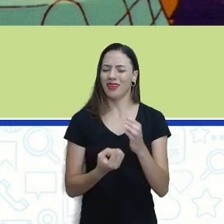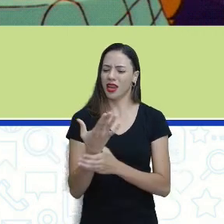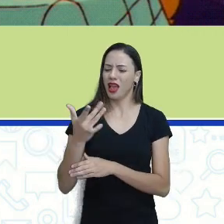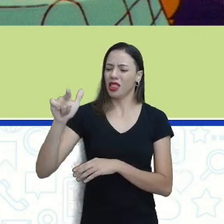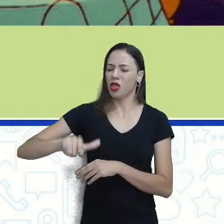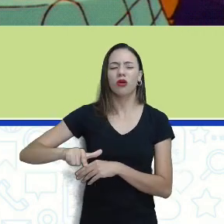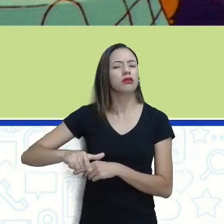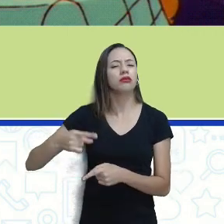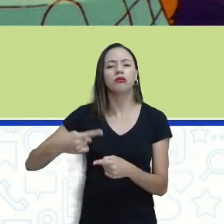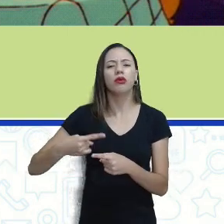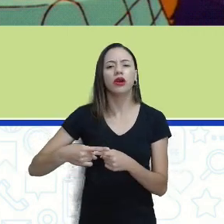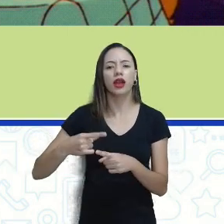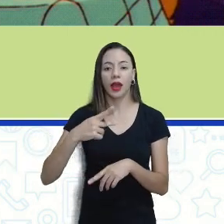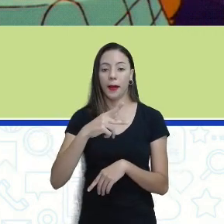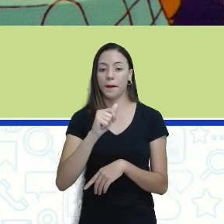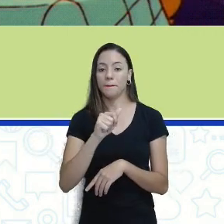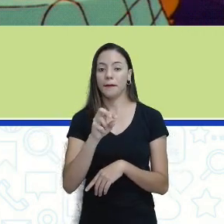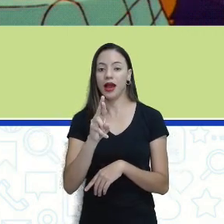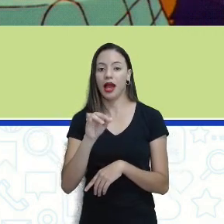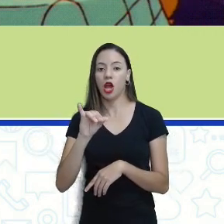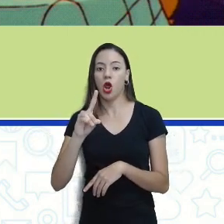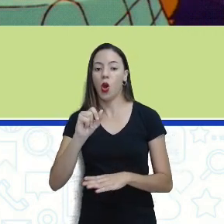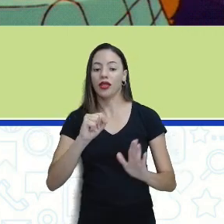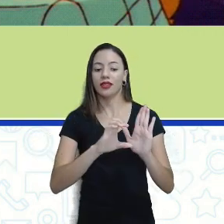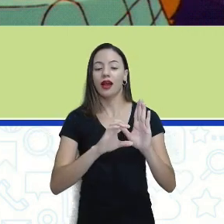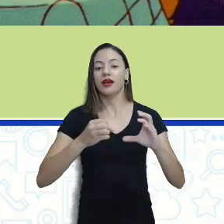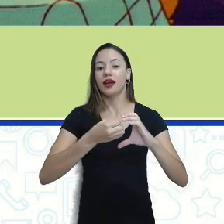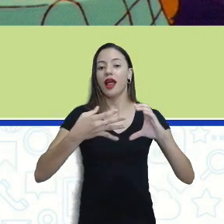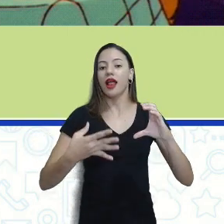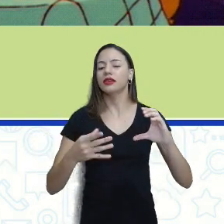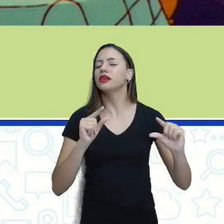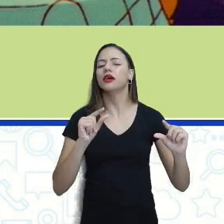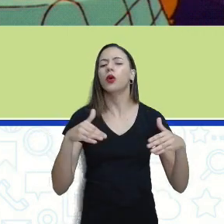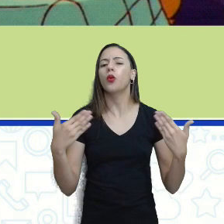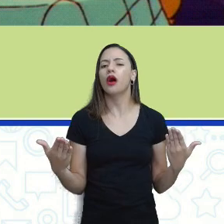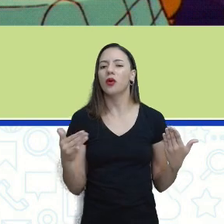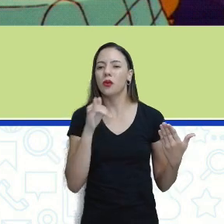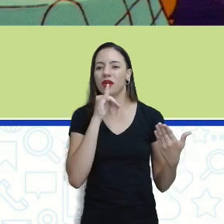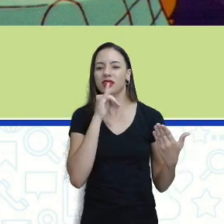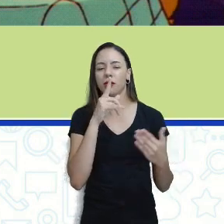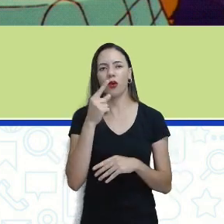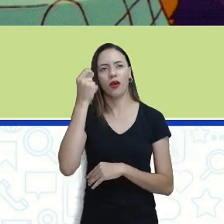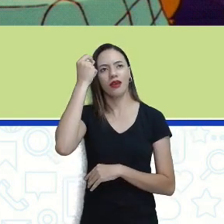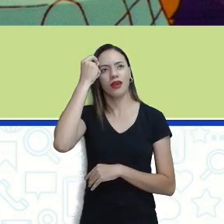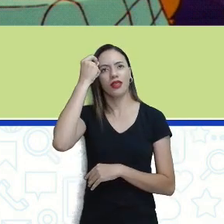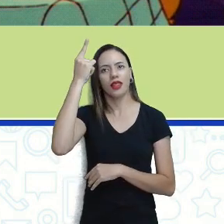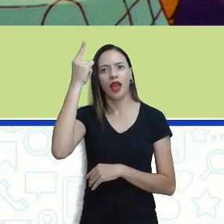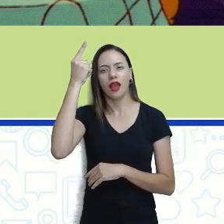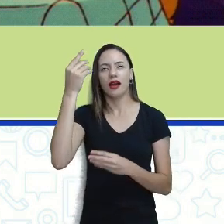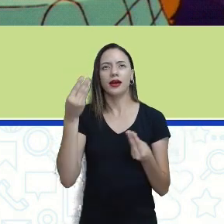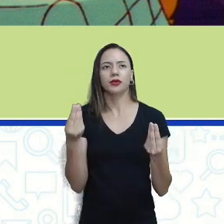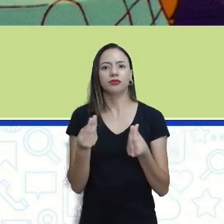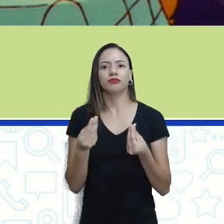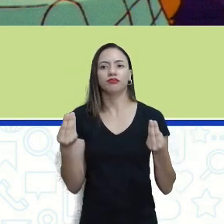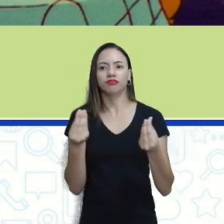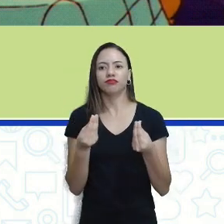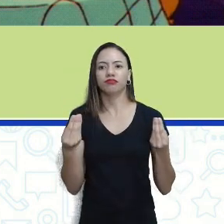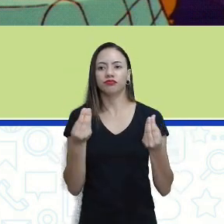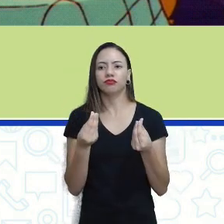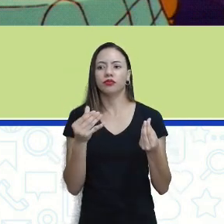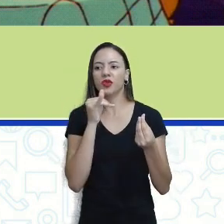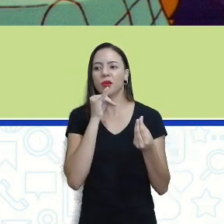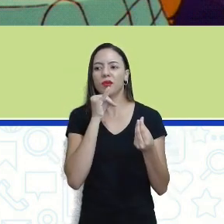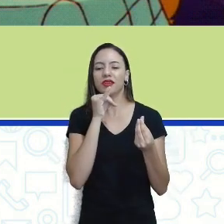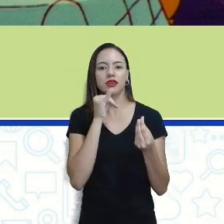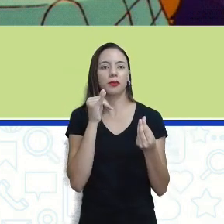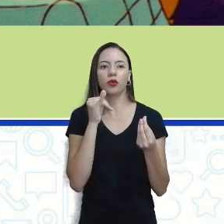paródia, a paródia é caracterizada por esse rompimento das ideias, né? Por essa ruptura mesmo, por